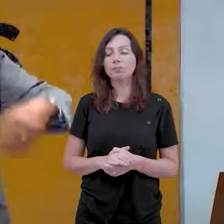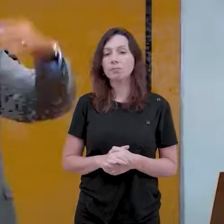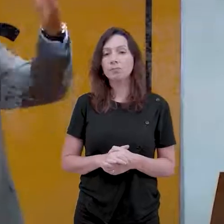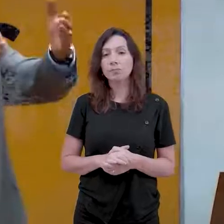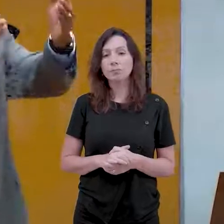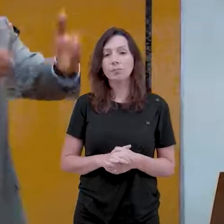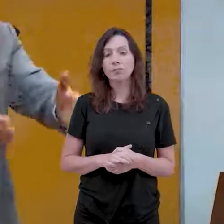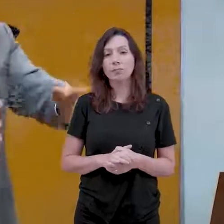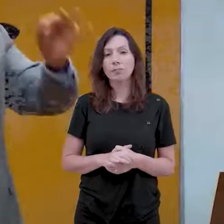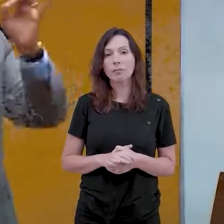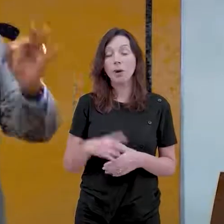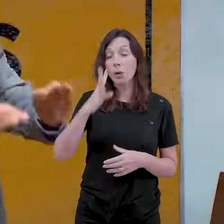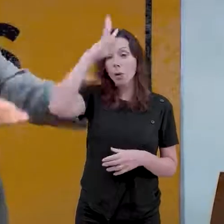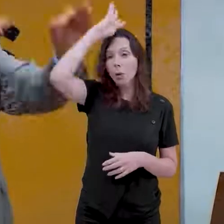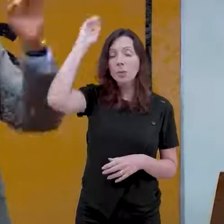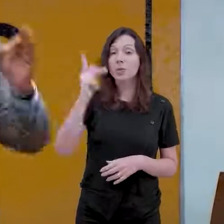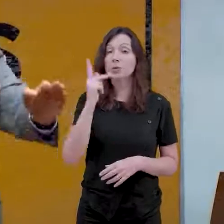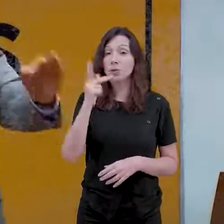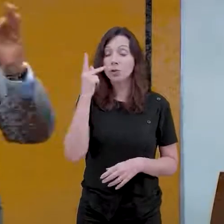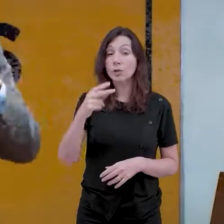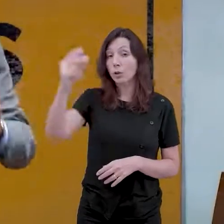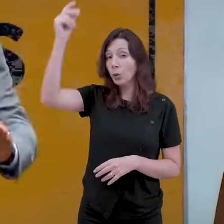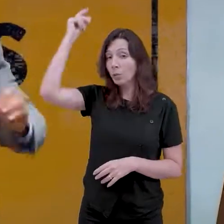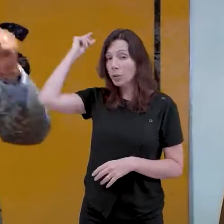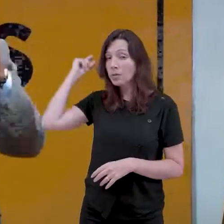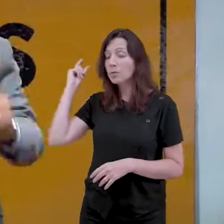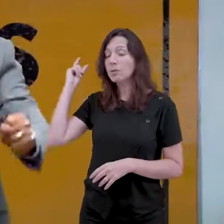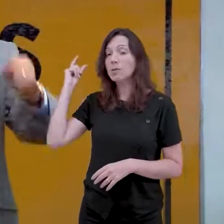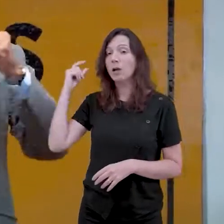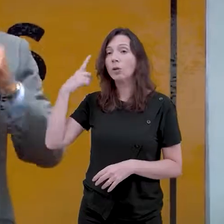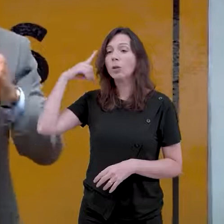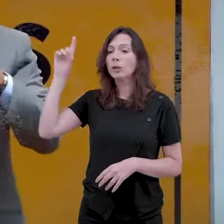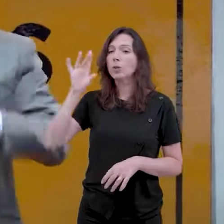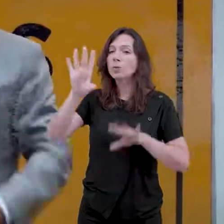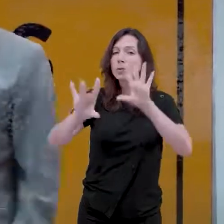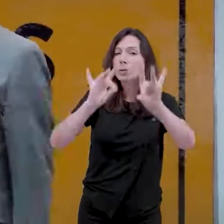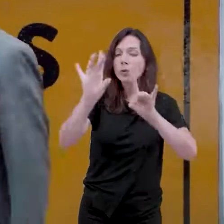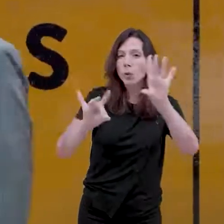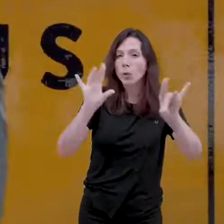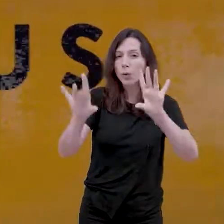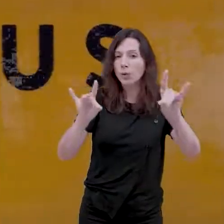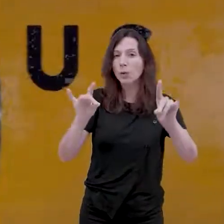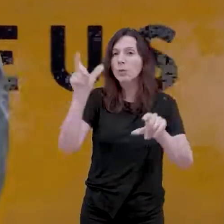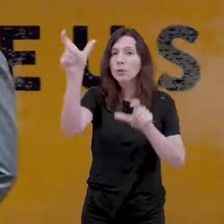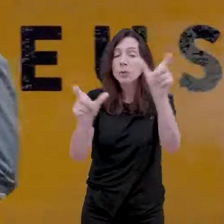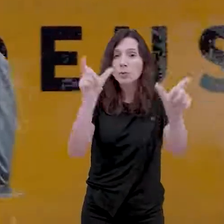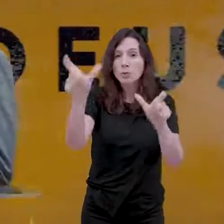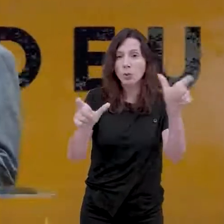esses Deus também glorificou. Nós temos a plena segurança de uma chegada certa. Louvado seja o